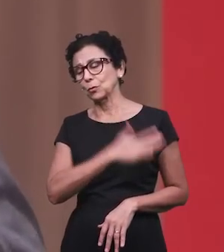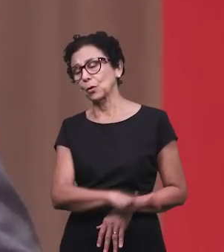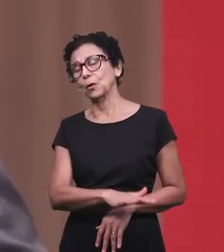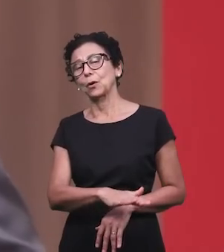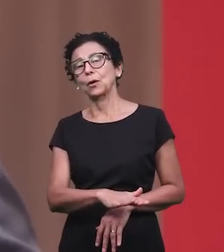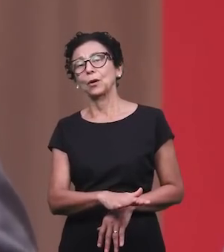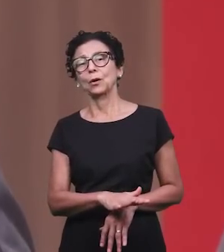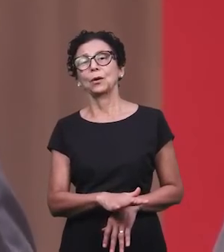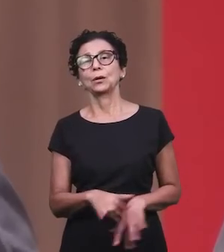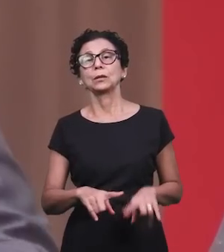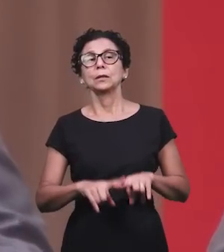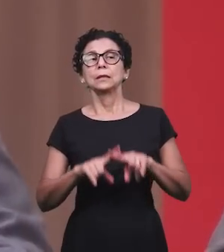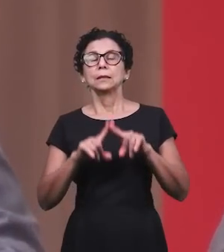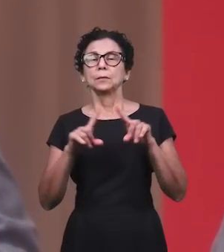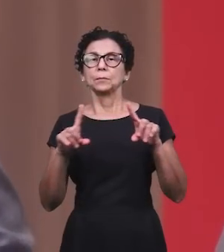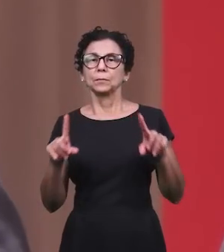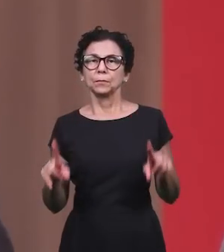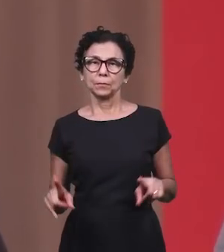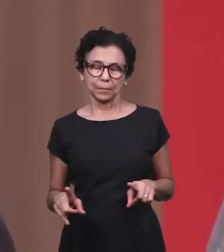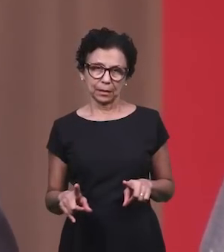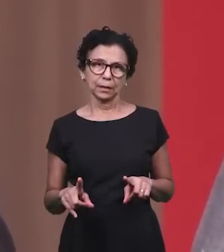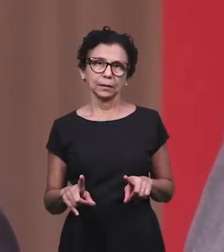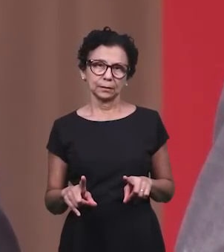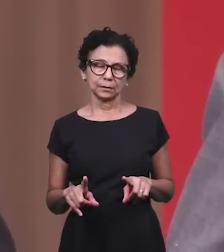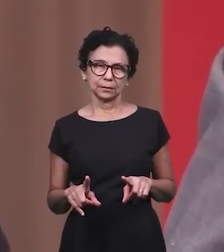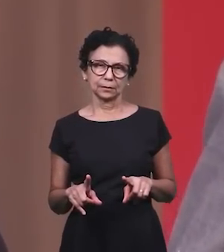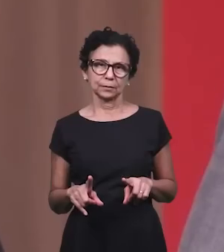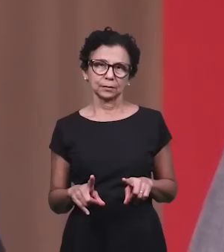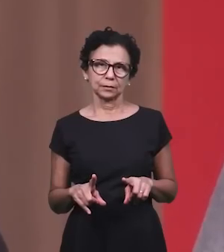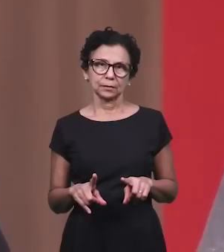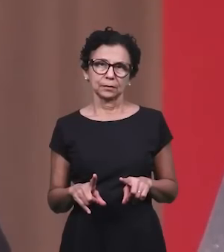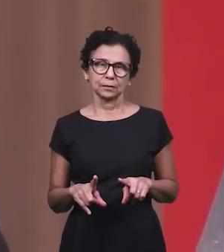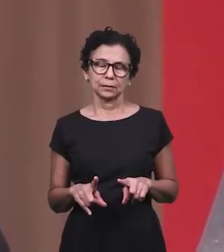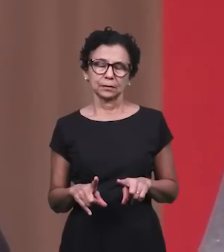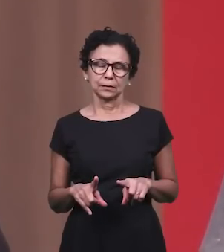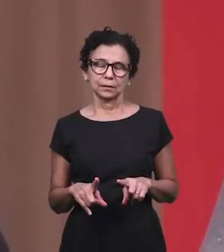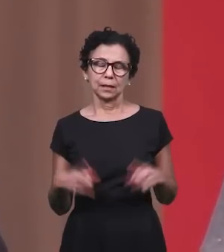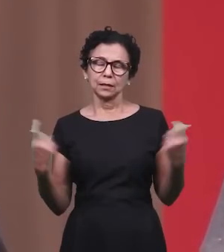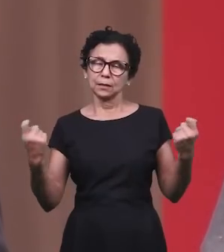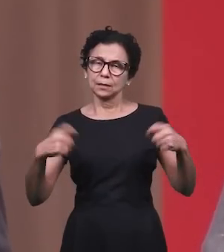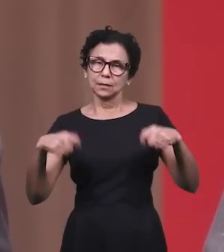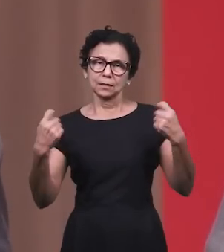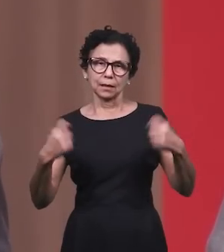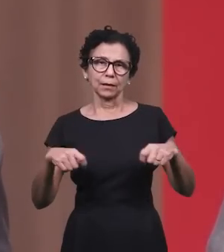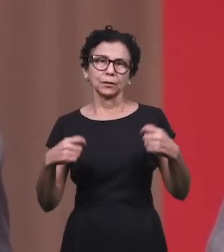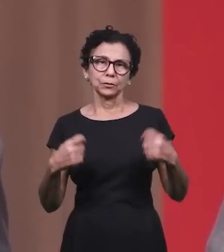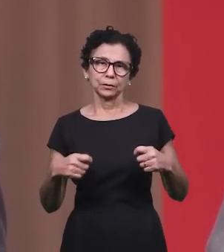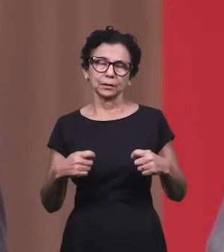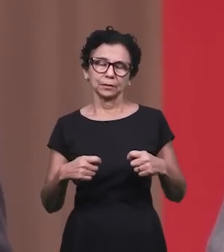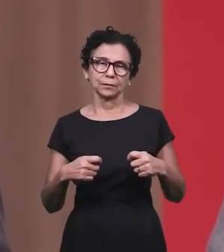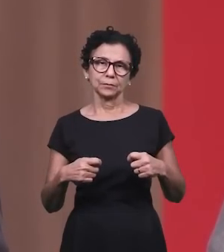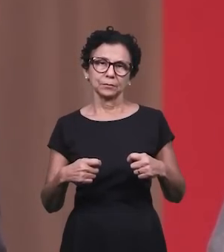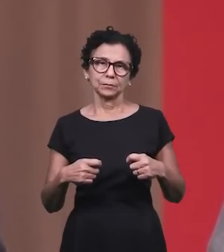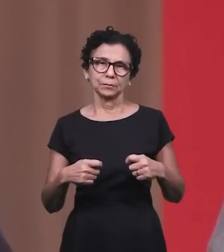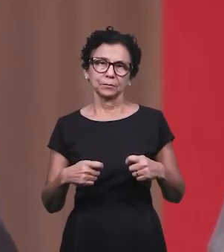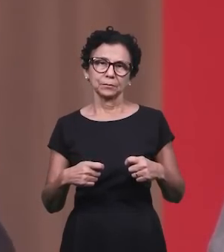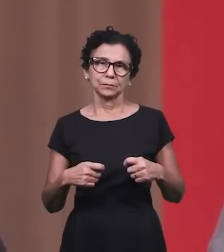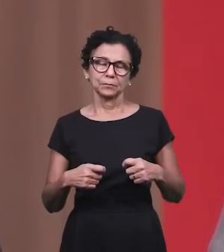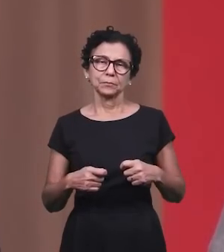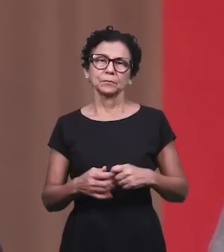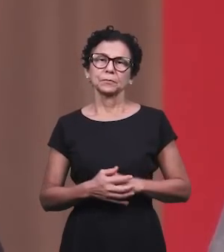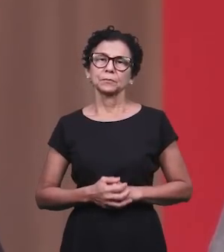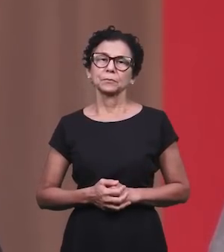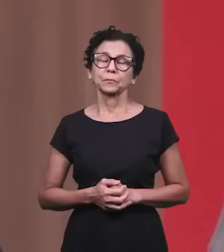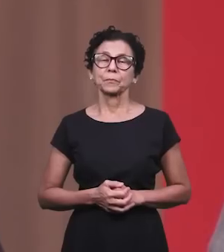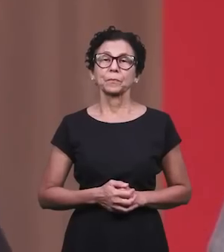é a função o dar de comer aqui, é uma ordem, né? Exatamente. É uma ordem do Senhor. Mandou que lhes